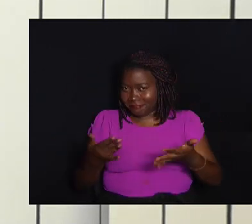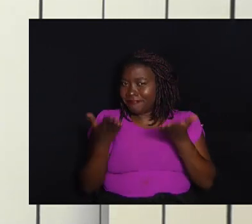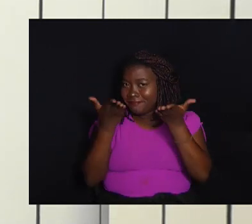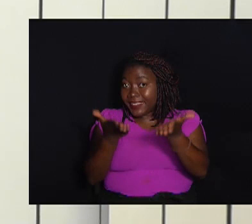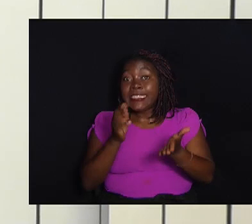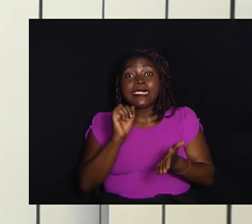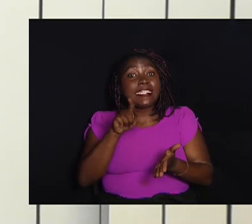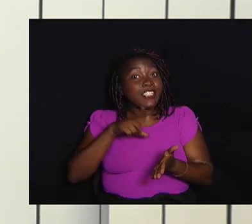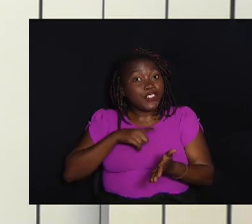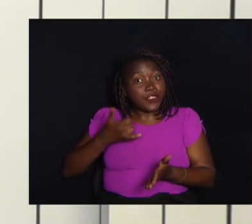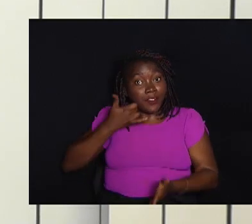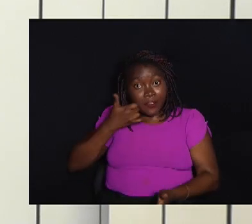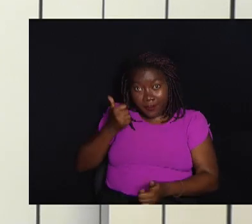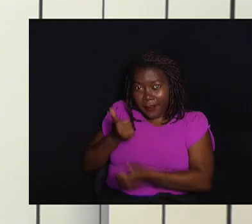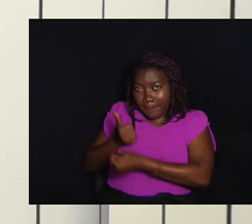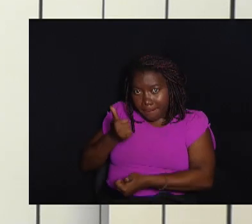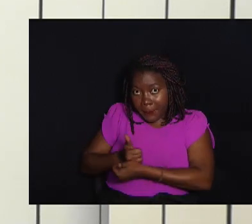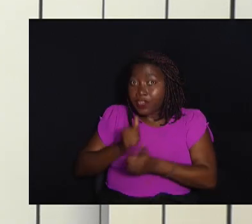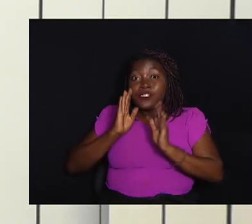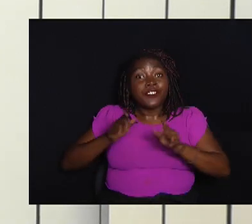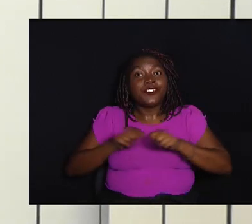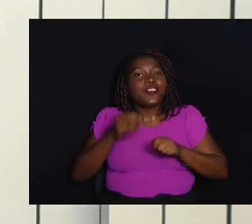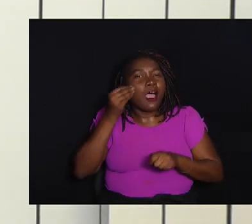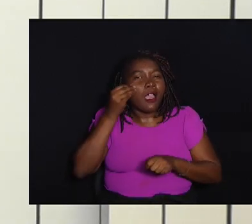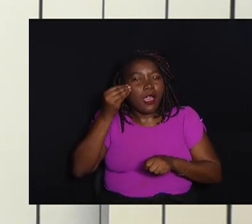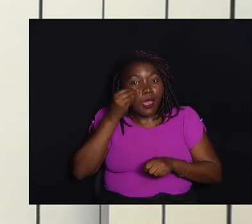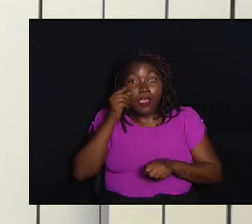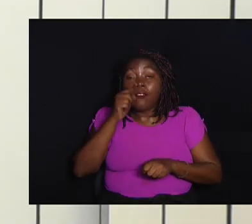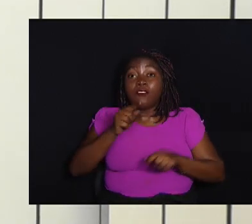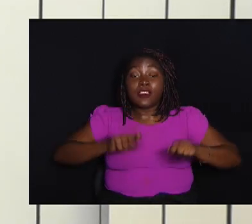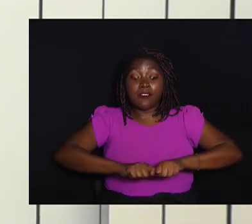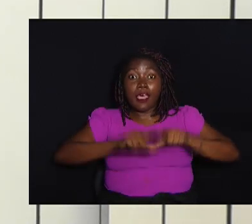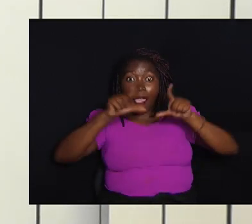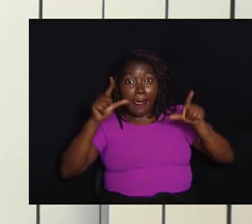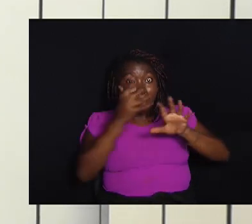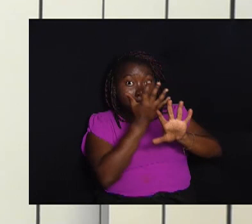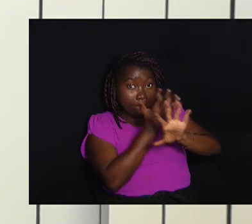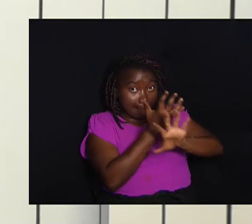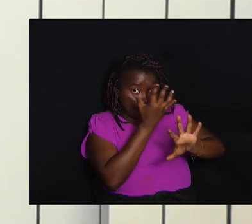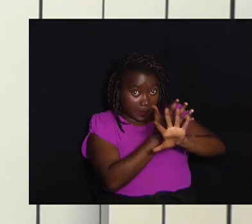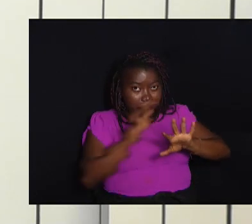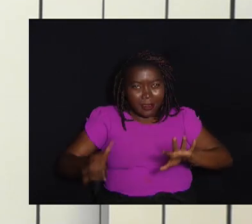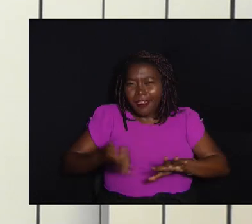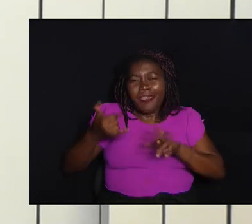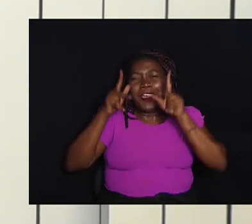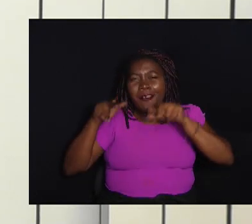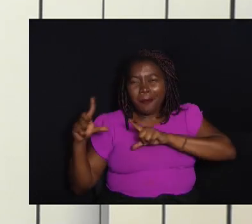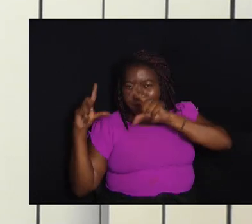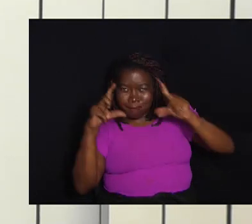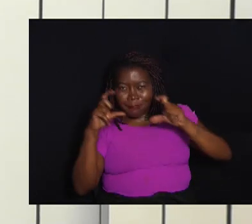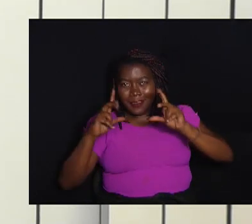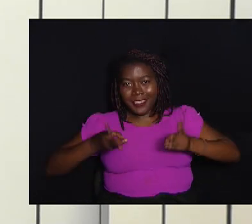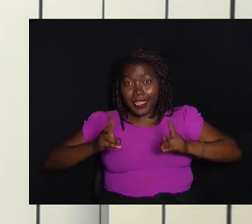você tiver com o seu celular aí perto, já faça o teste. Você vai abrir a câmera do seu celular, como se fosse tirar uma foto mesmo.